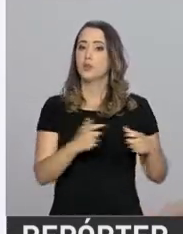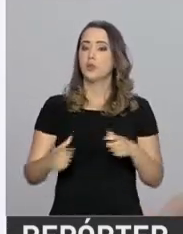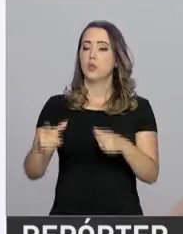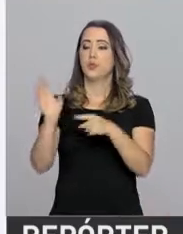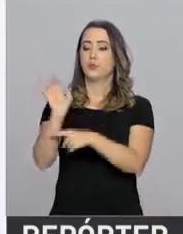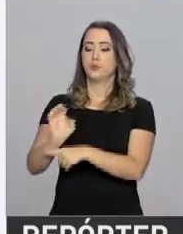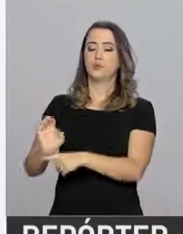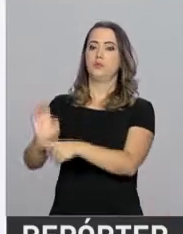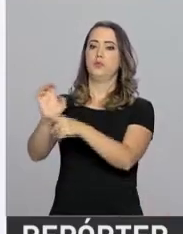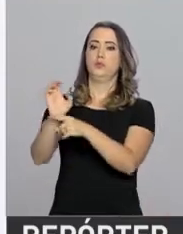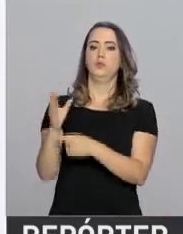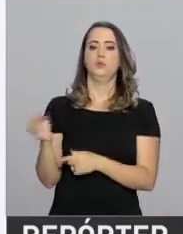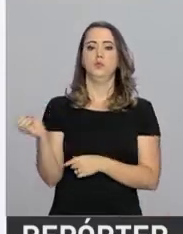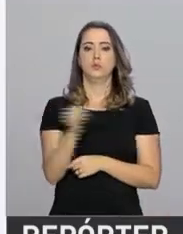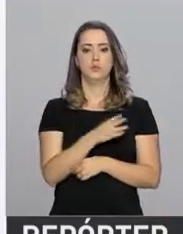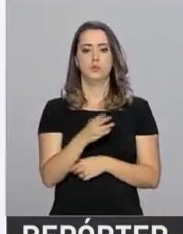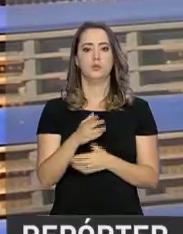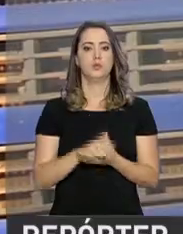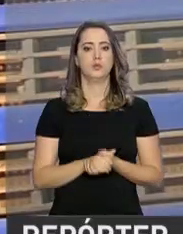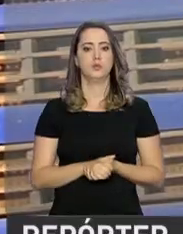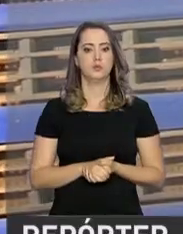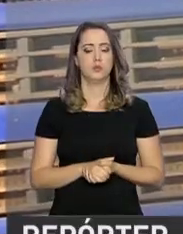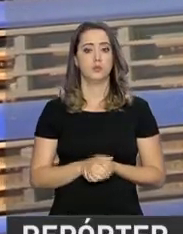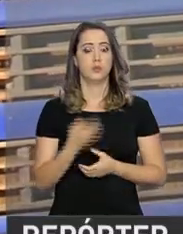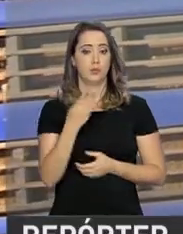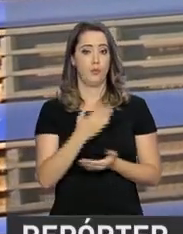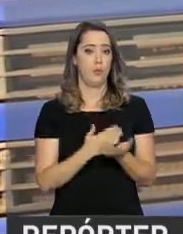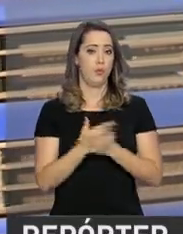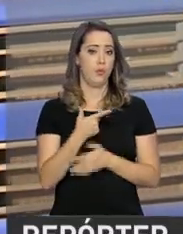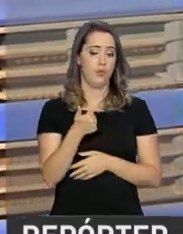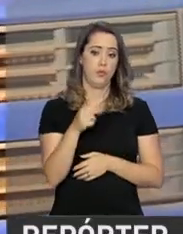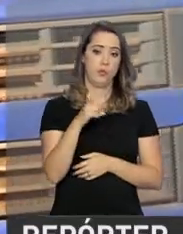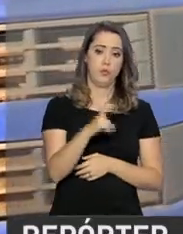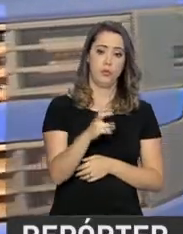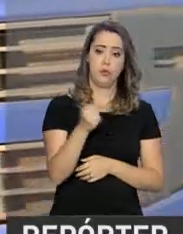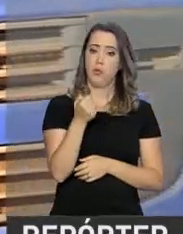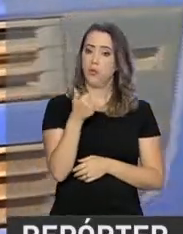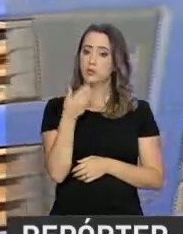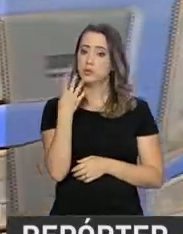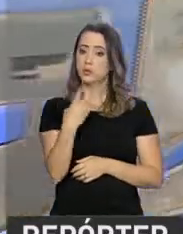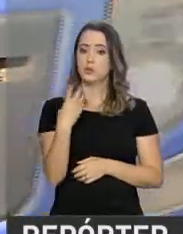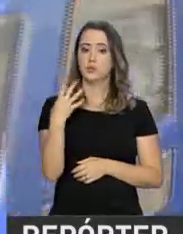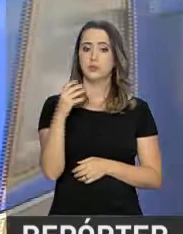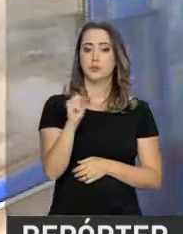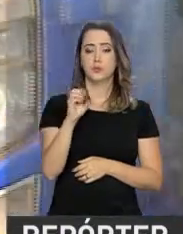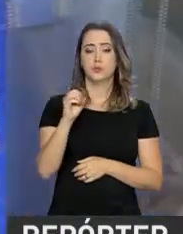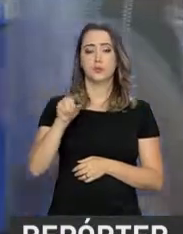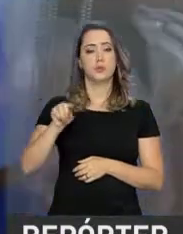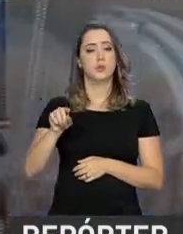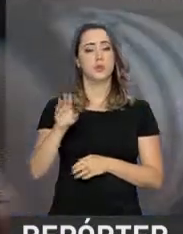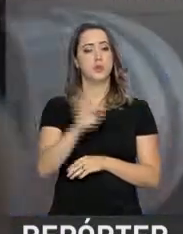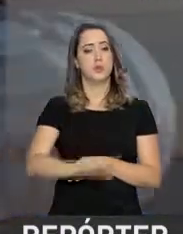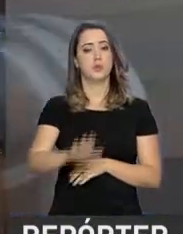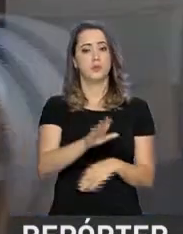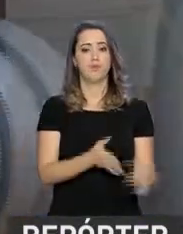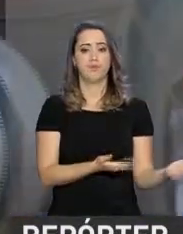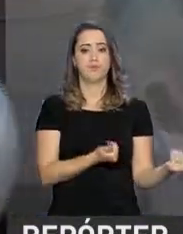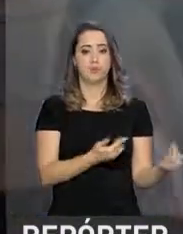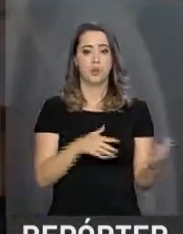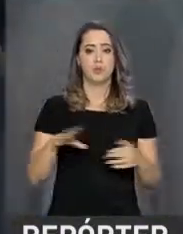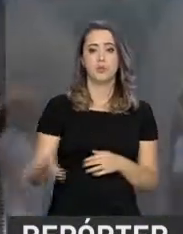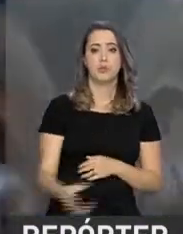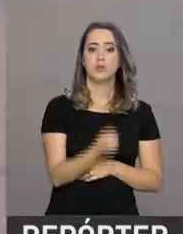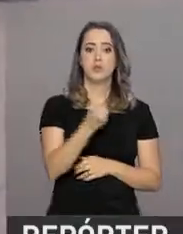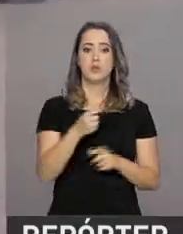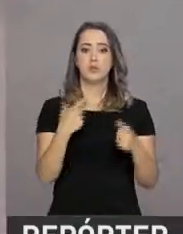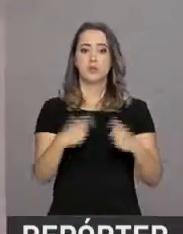têm a intenção de adquirir essa metodologia, obviamente. Desde 2005, quase 4.800 crianças e adolescentes foram